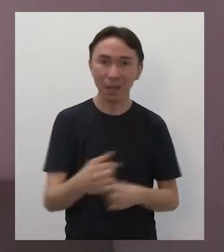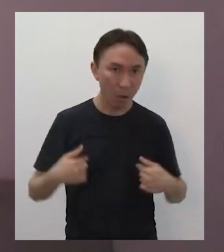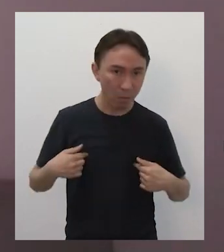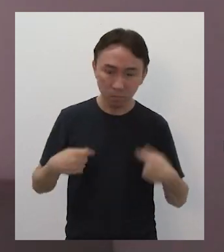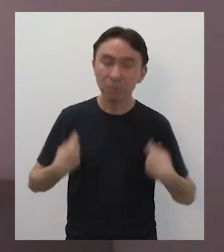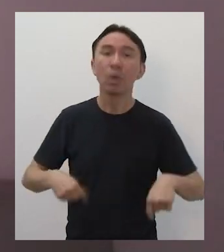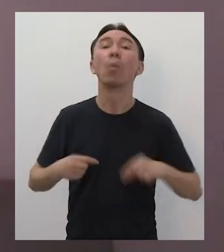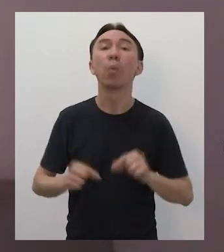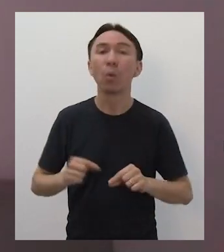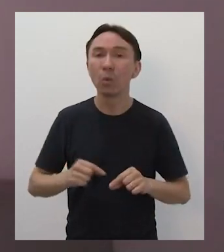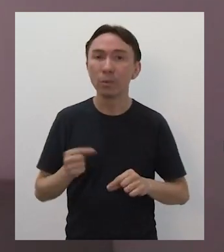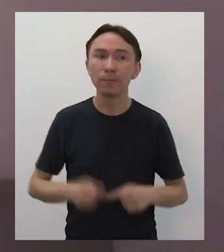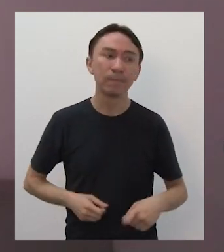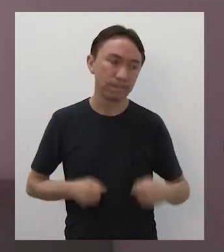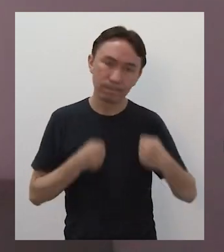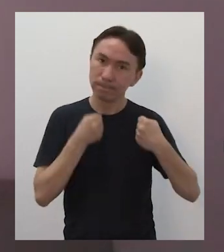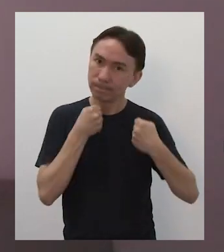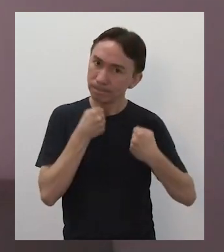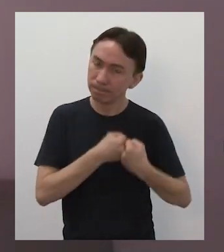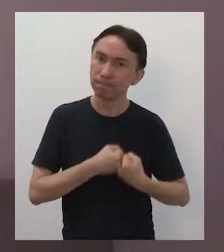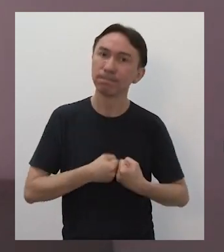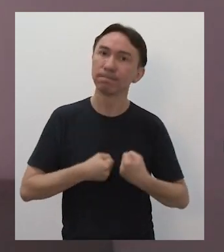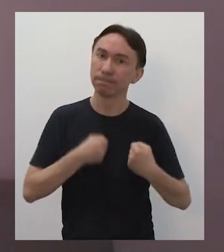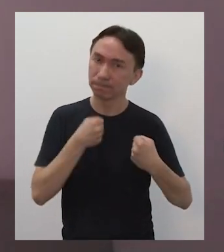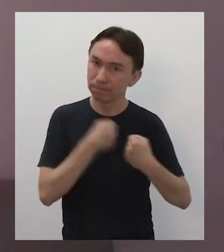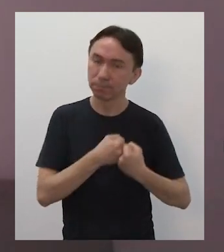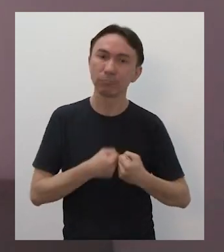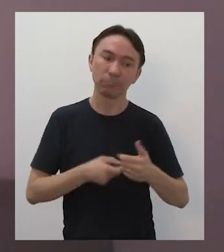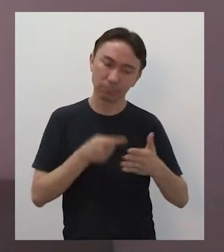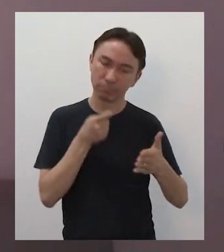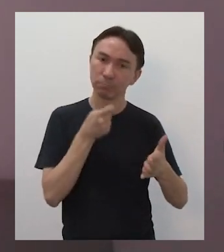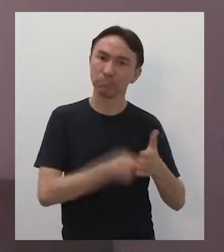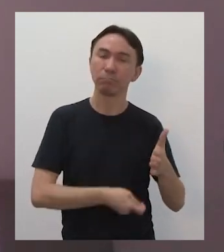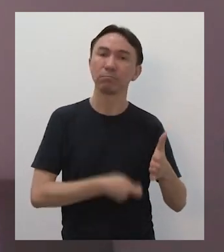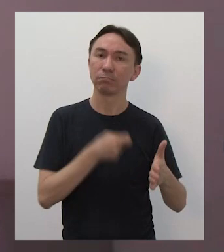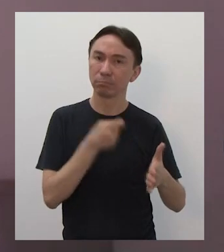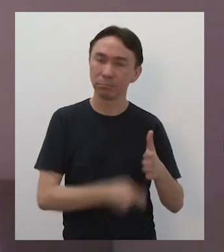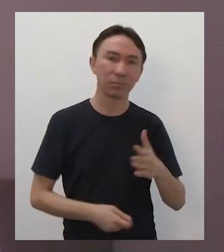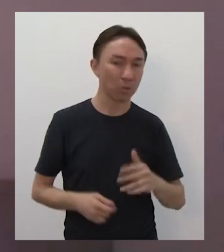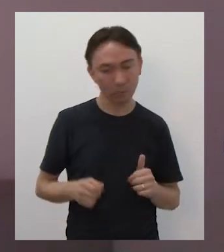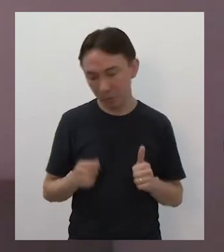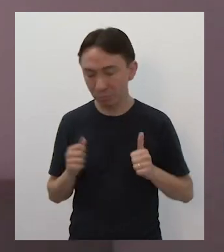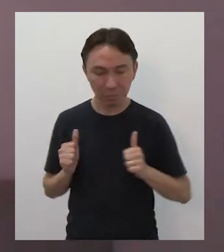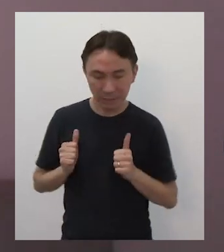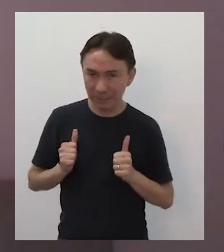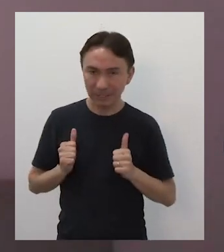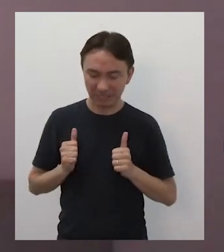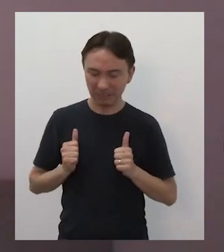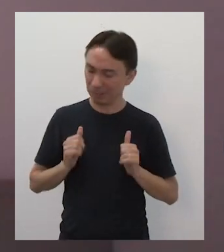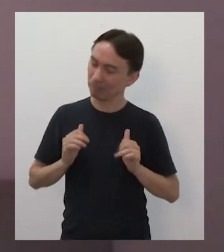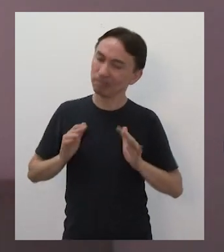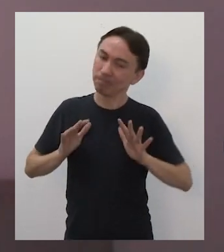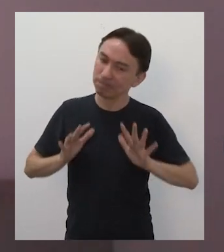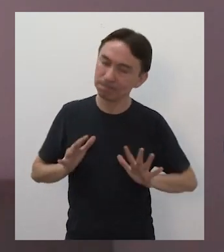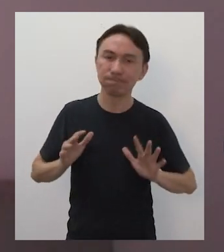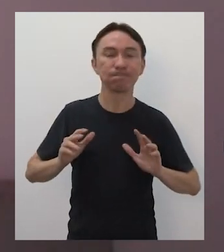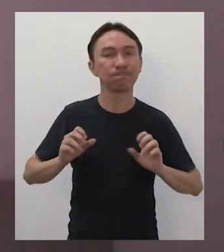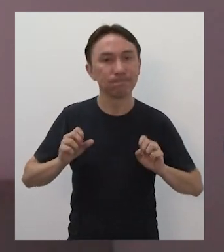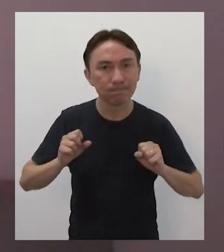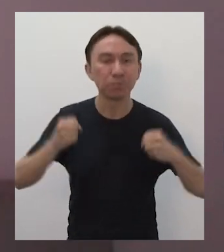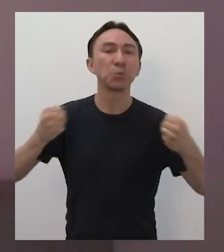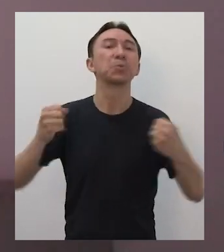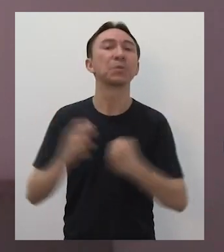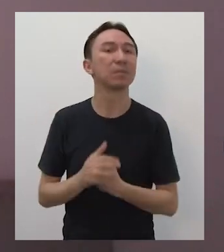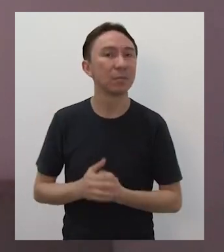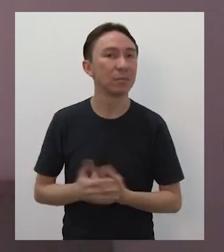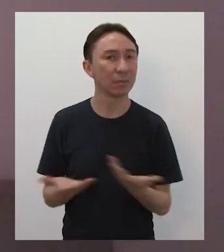desafiar. Eu tive que sair do meu comodismo. Uma coisa é eu trocar com os meus colegas que eu já conheço, com